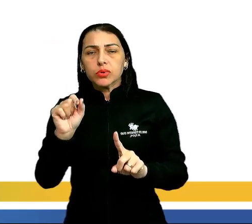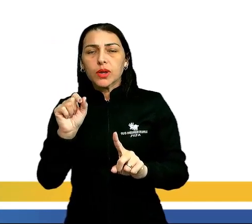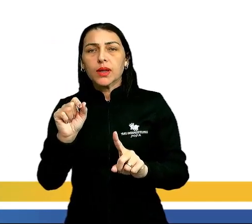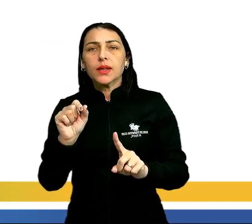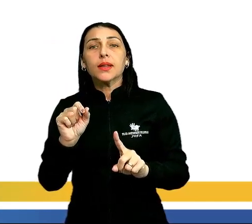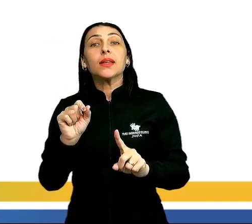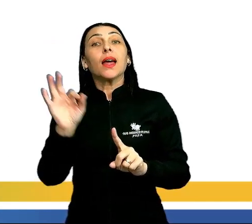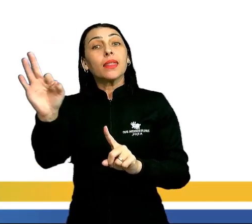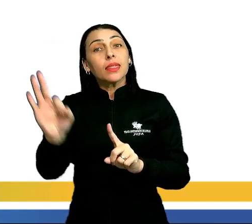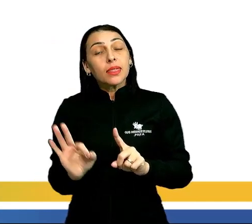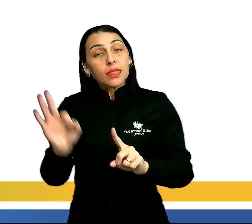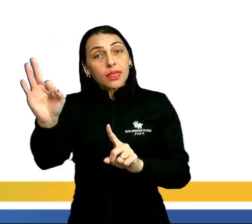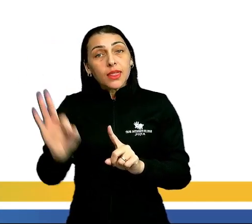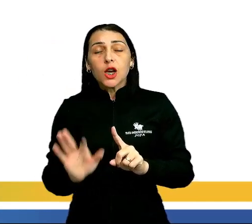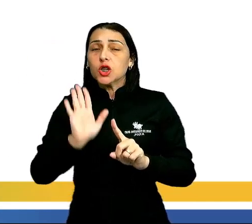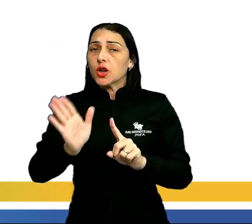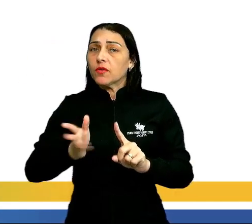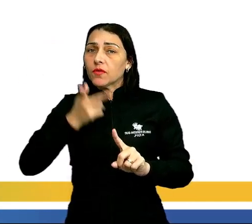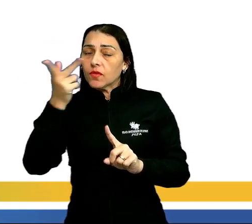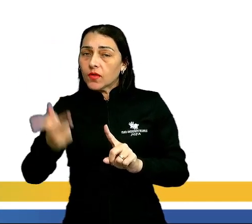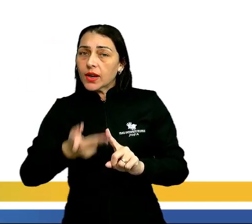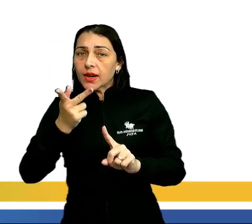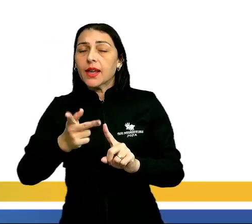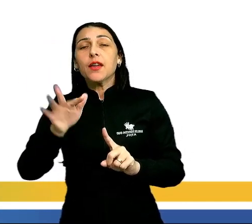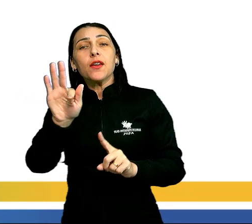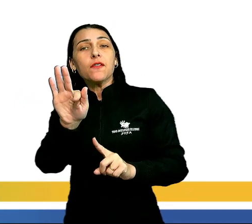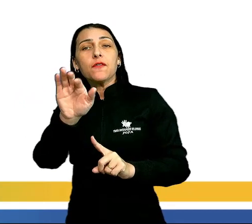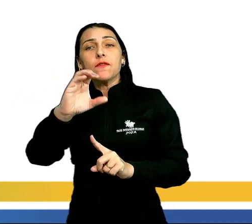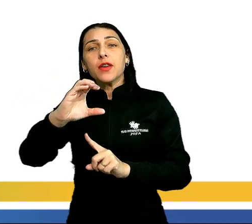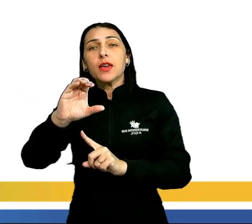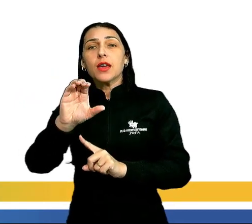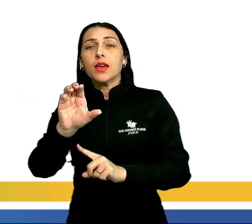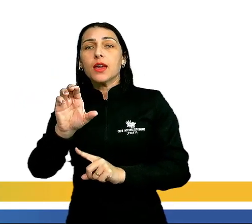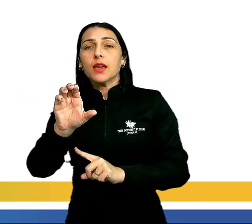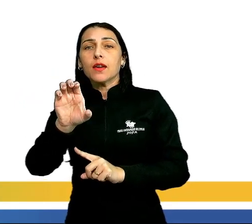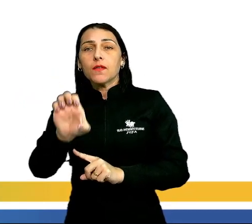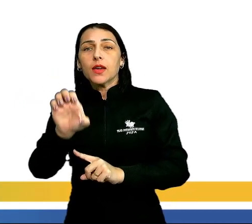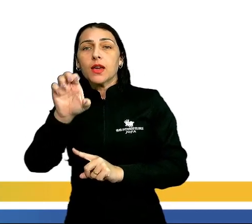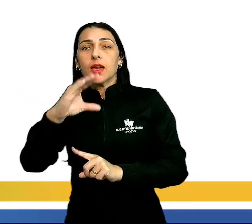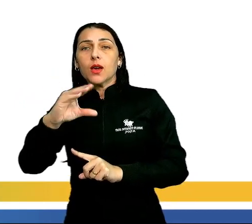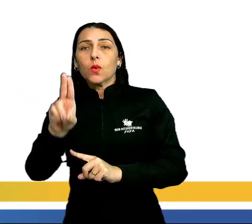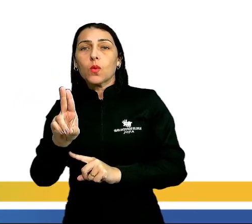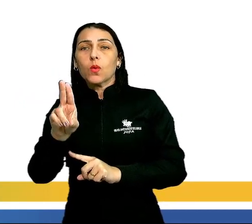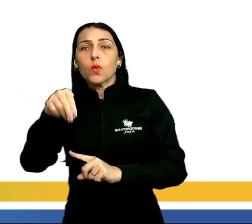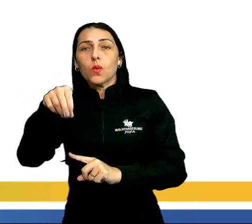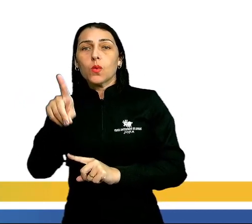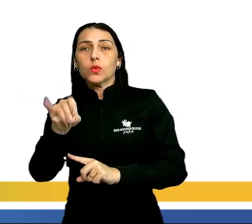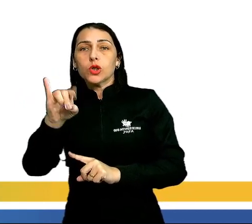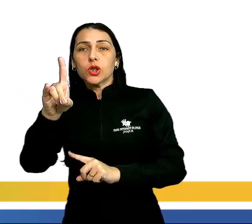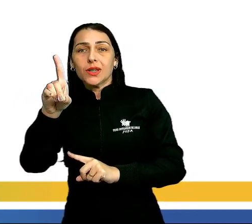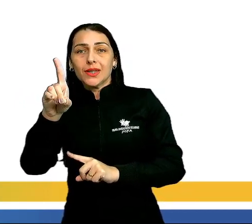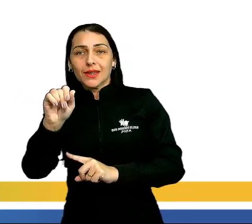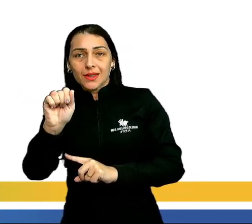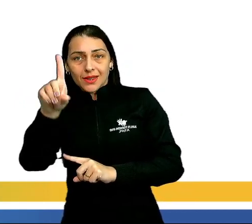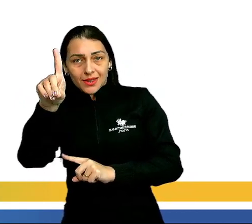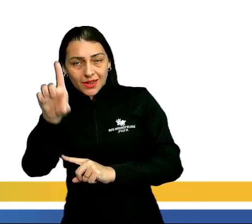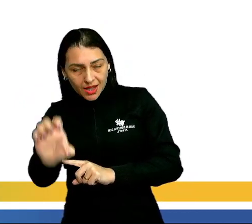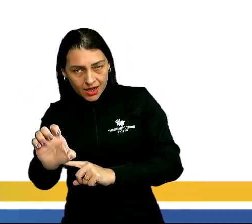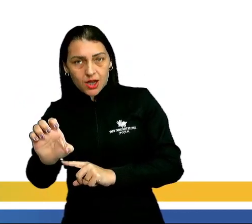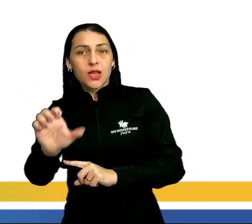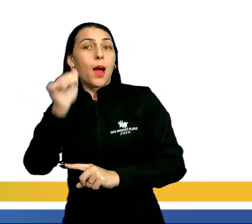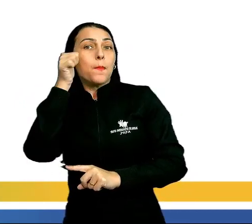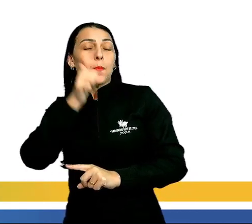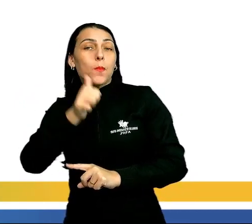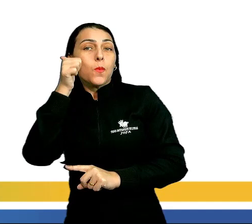fecundidade? A taxa de fecundidade eu já falei nas aulas anteriores, já expliquei como que é feito esse cálculo, a partir do que é feito